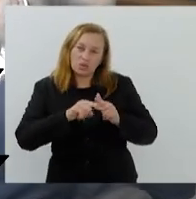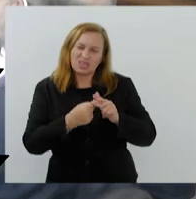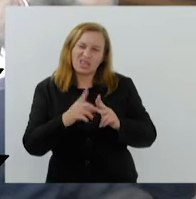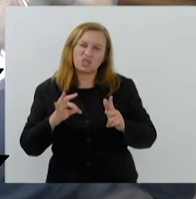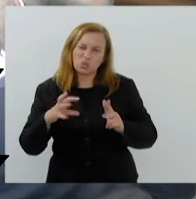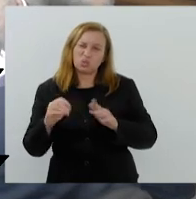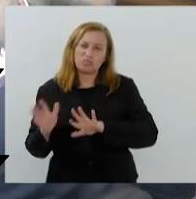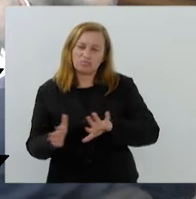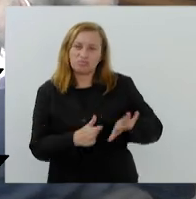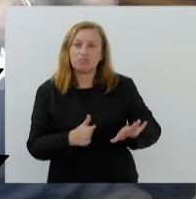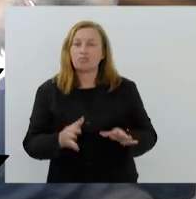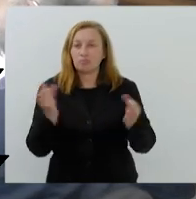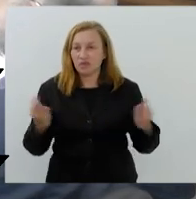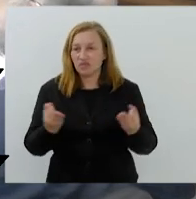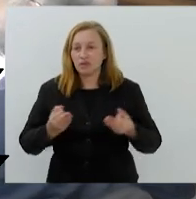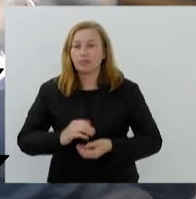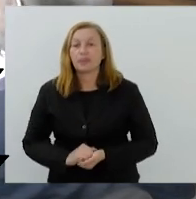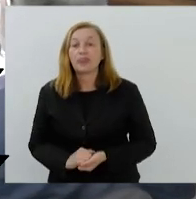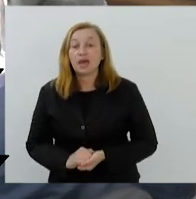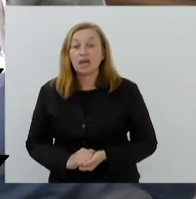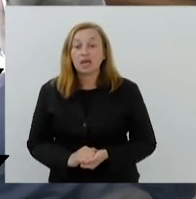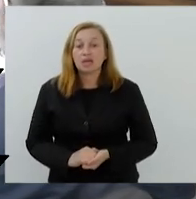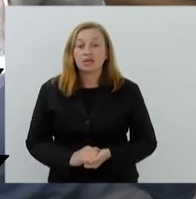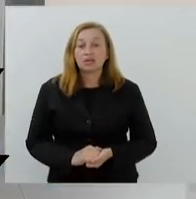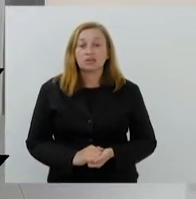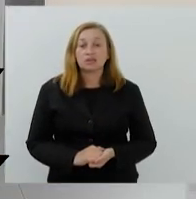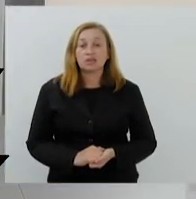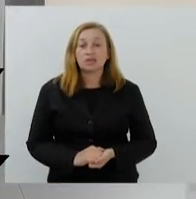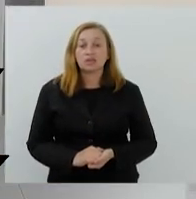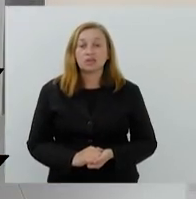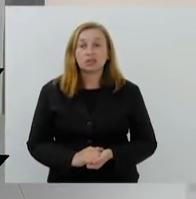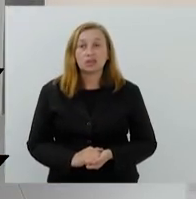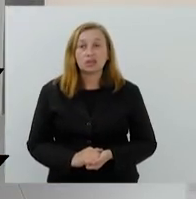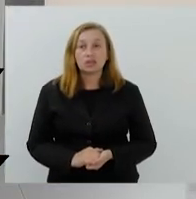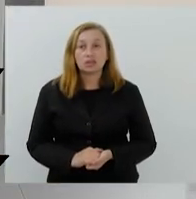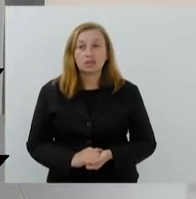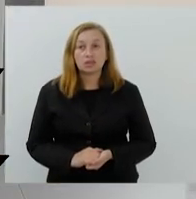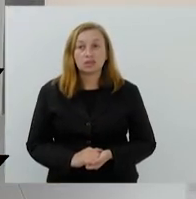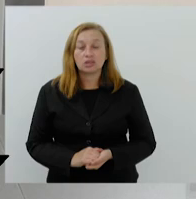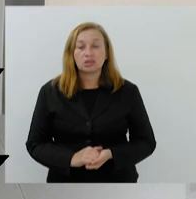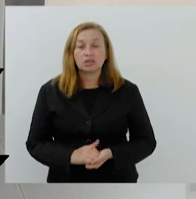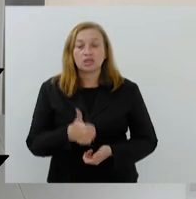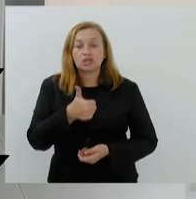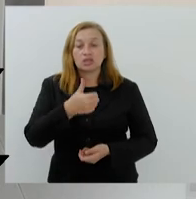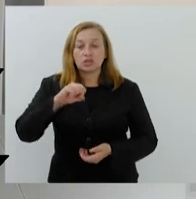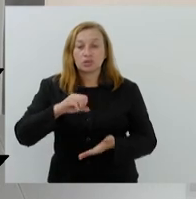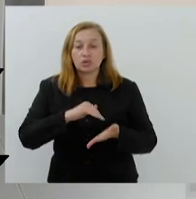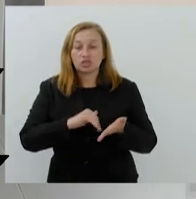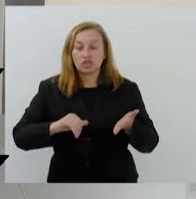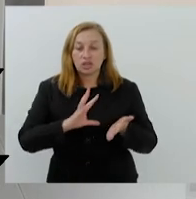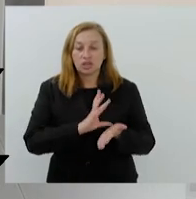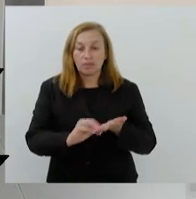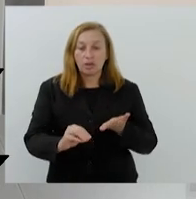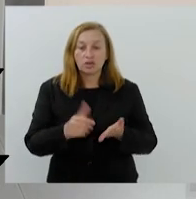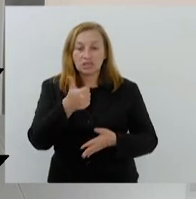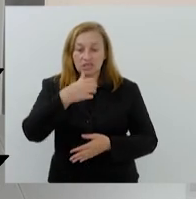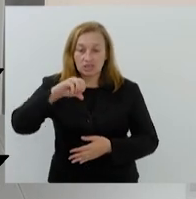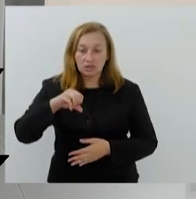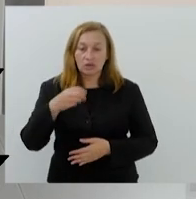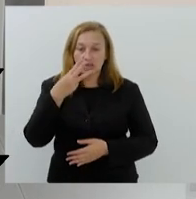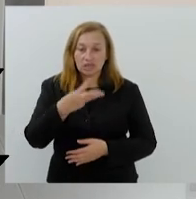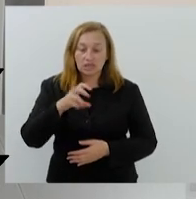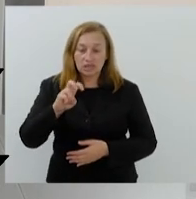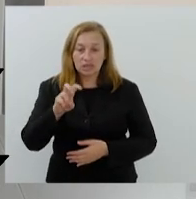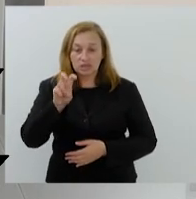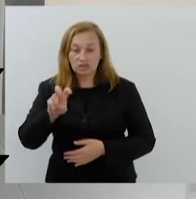tudo. Perfeito. Item 19, o 18 está retirado de pauta a pedido do relator. 19 da pauta, projeto de lei